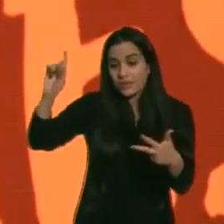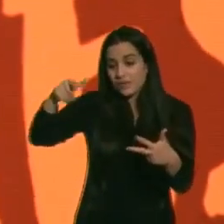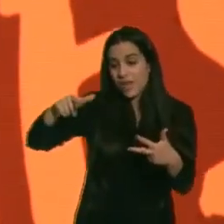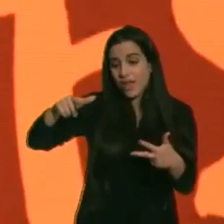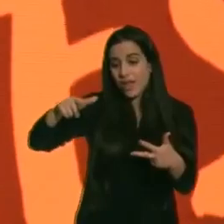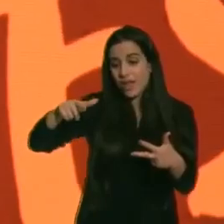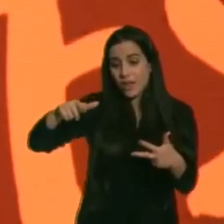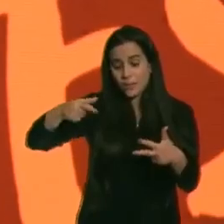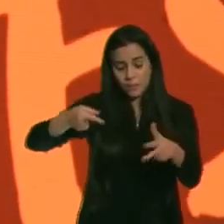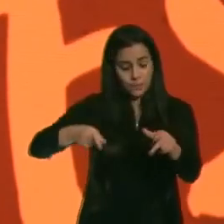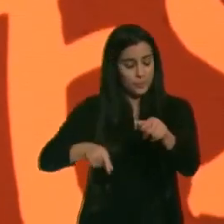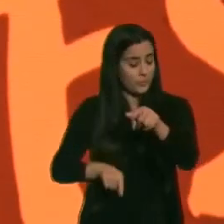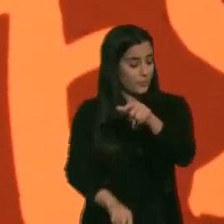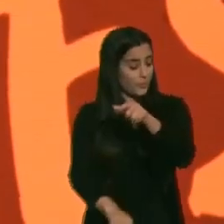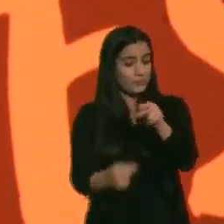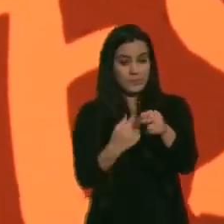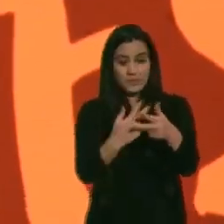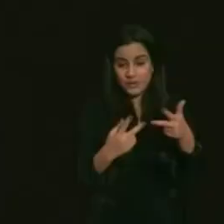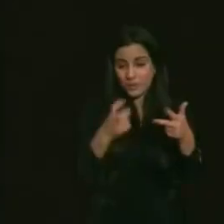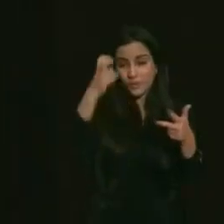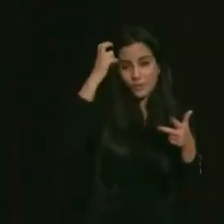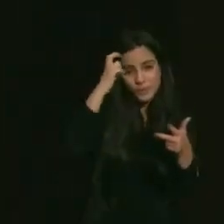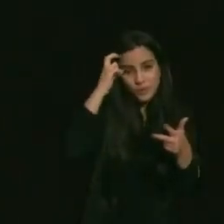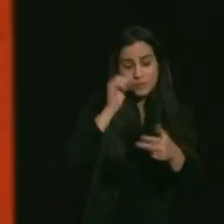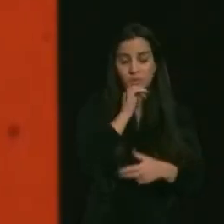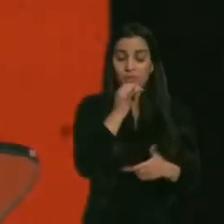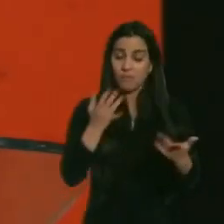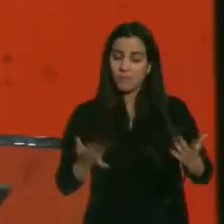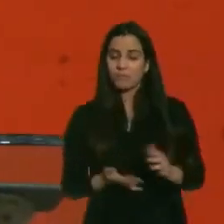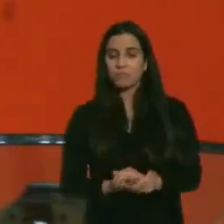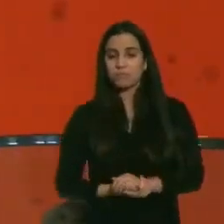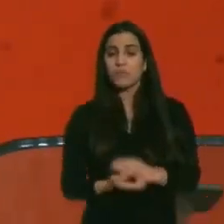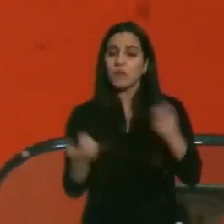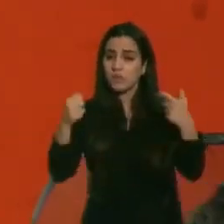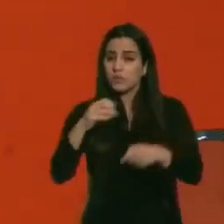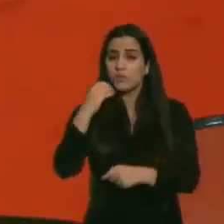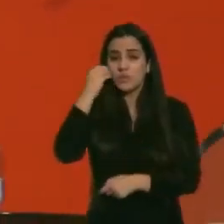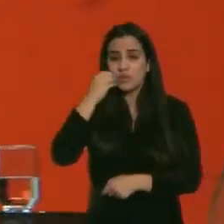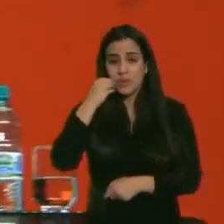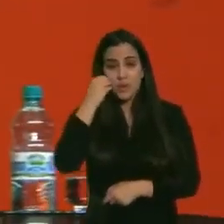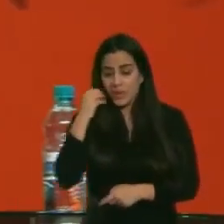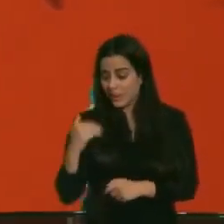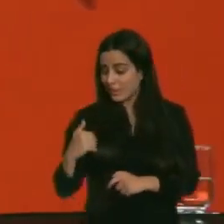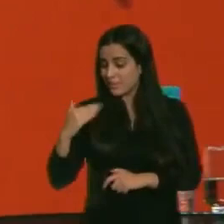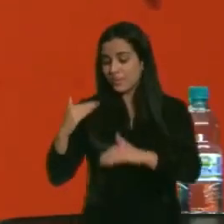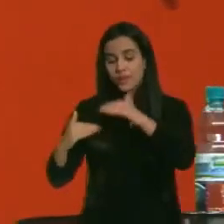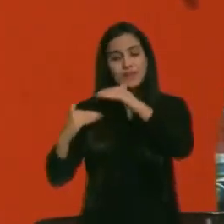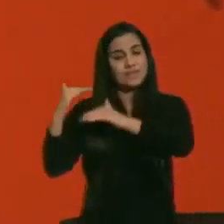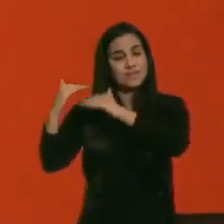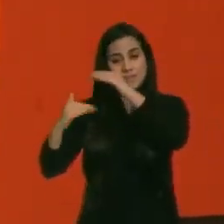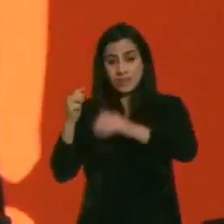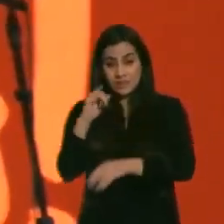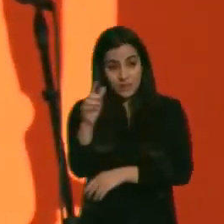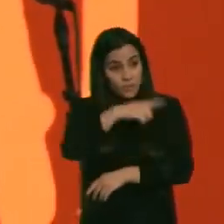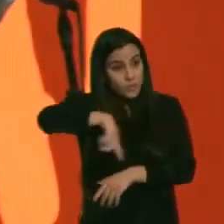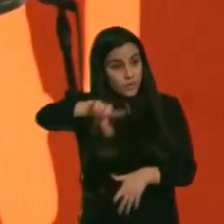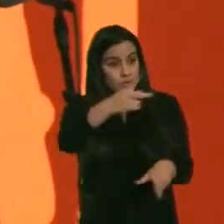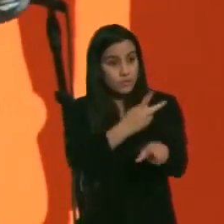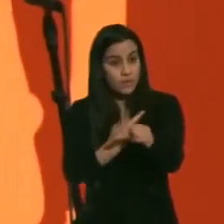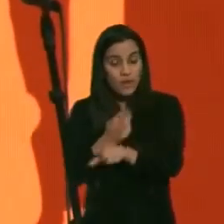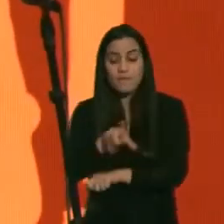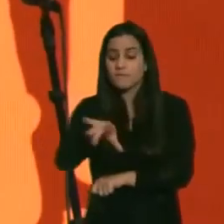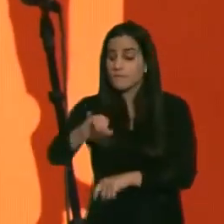além das suas tradições. Você pode provar mais do que as migalhas. Se você procurar, você